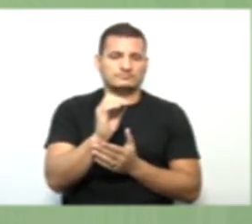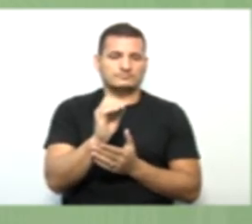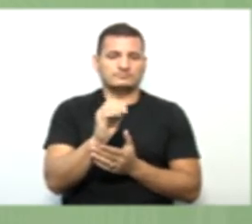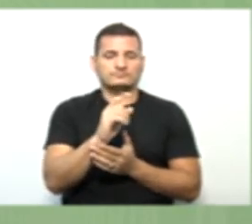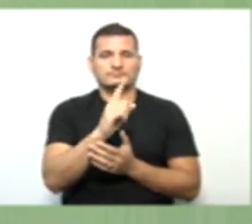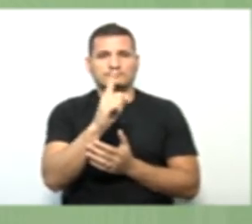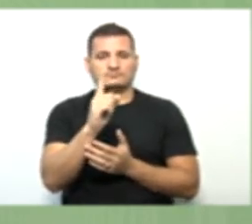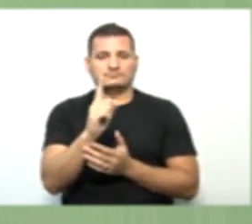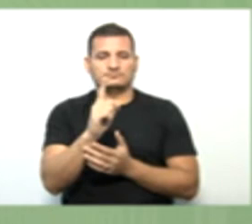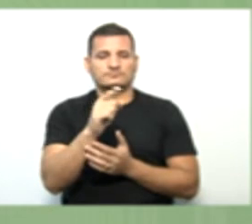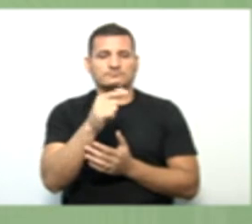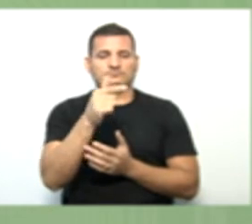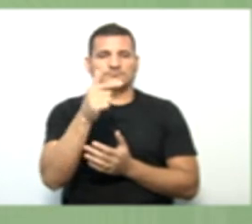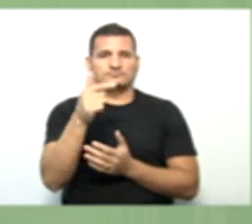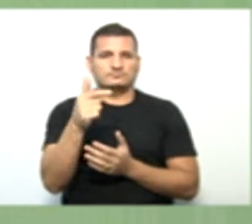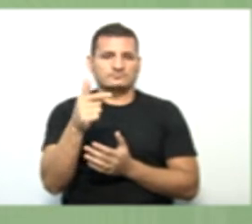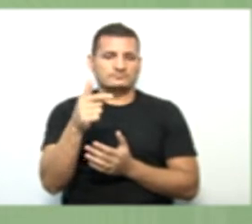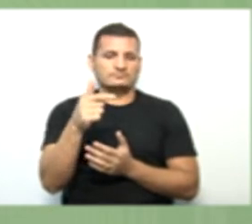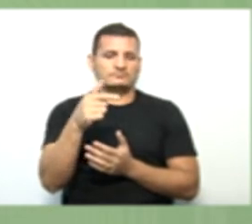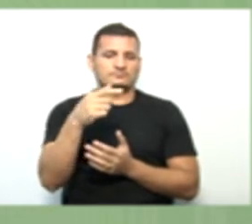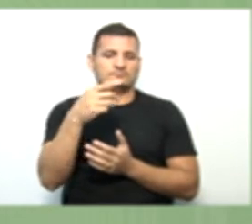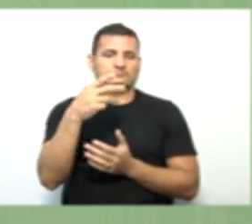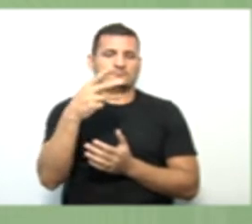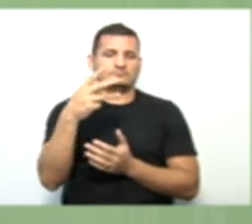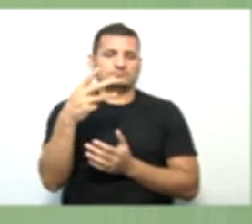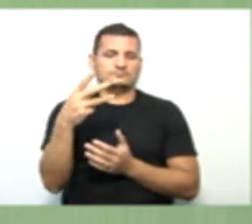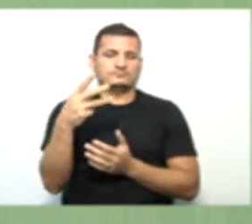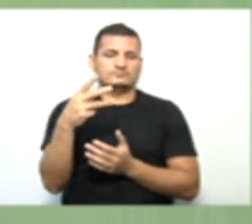1 em 1 até chegar em